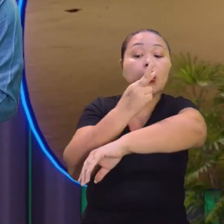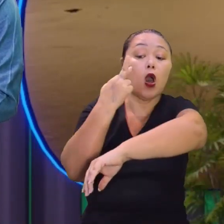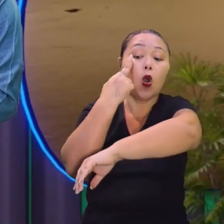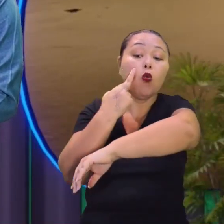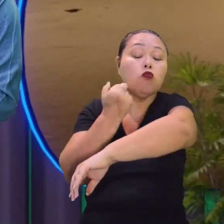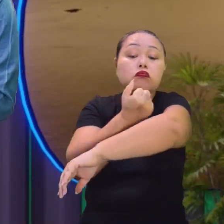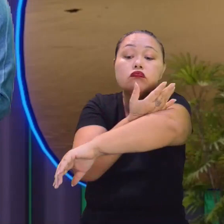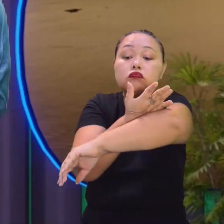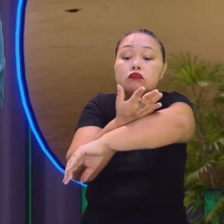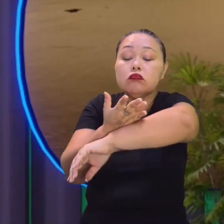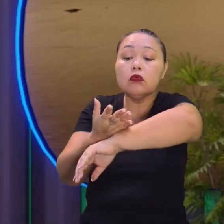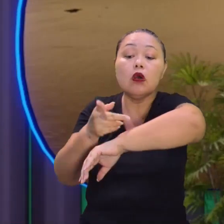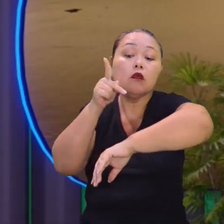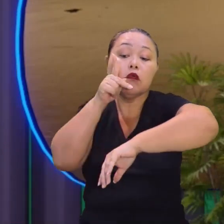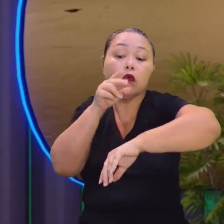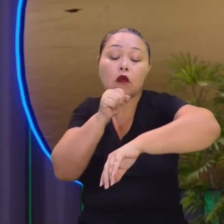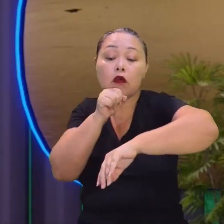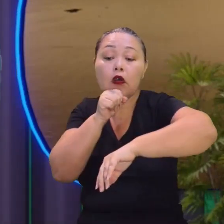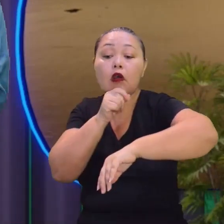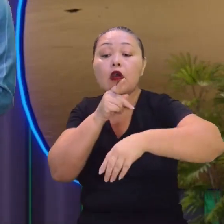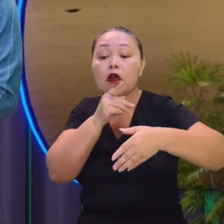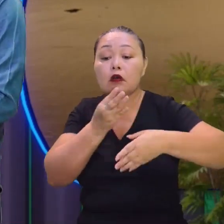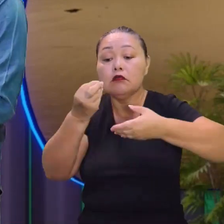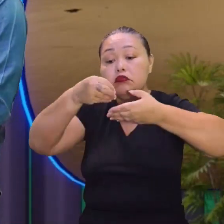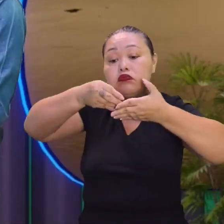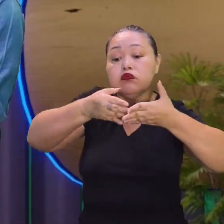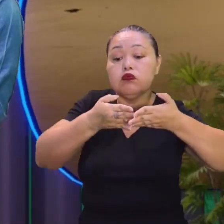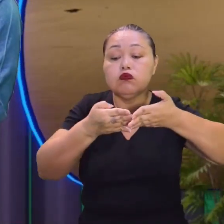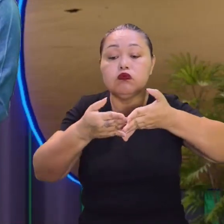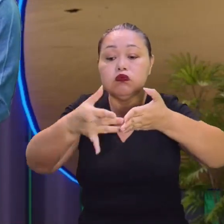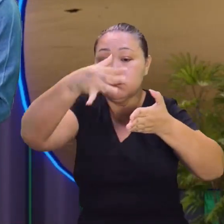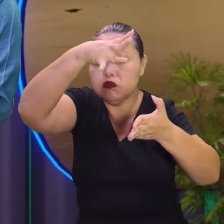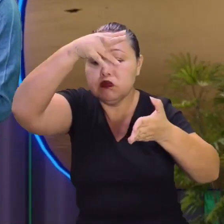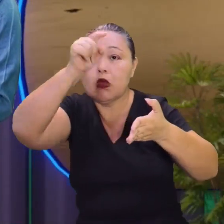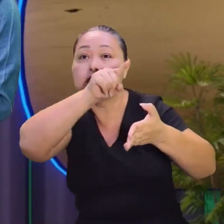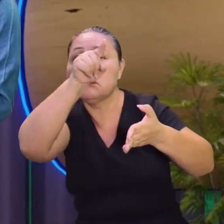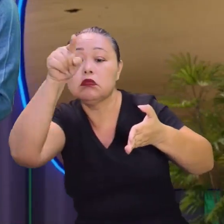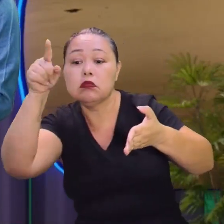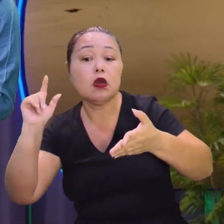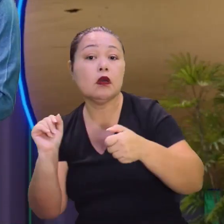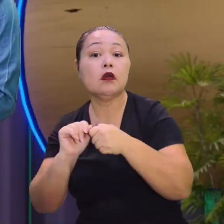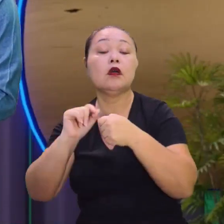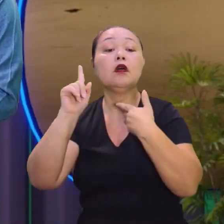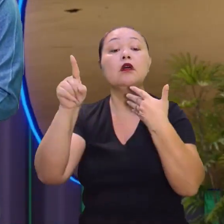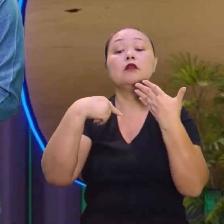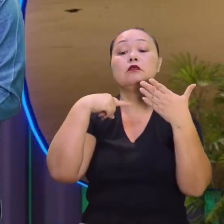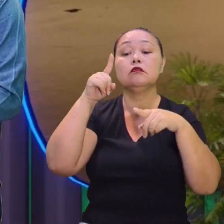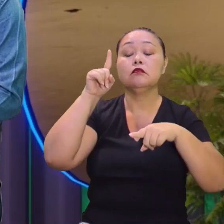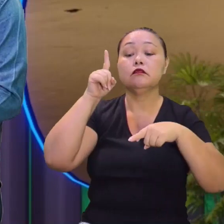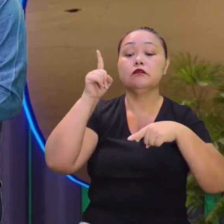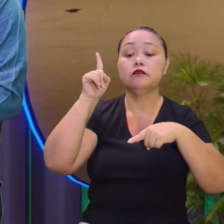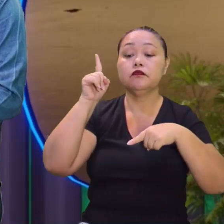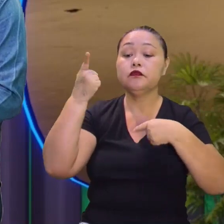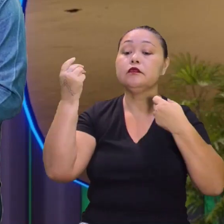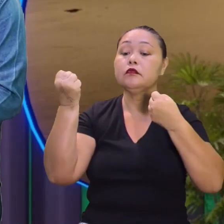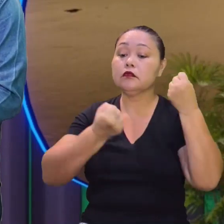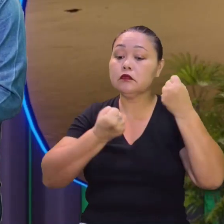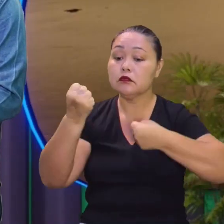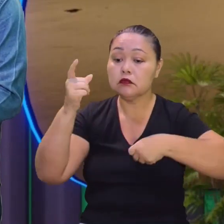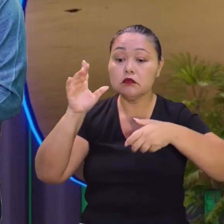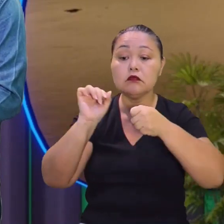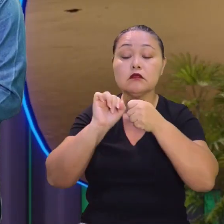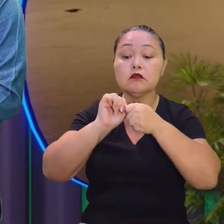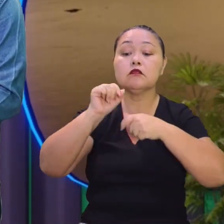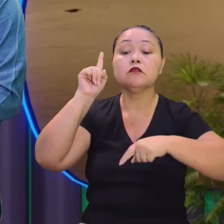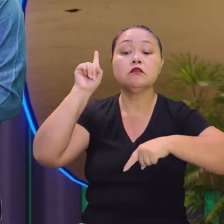Rondônia e depois aqui de Porto Velho pega as embarcações, vai para Manaus e outras partes. Então, o transporte rodoviário